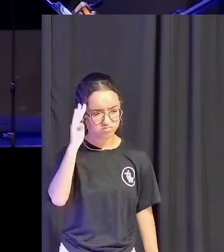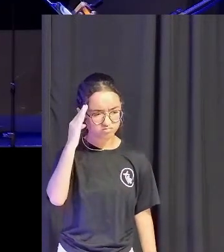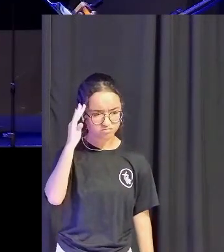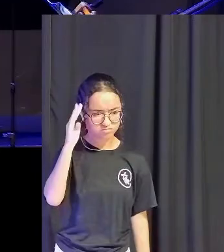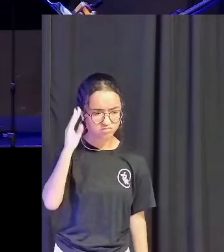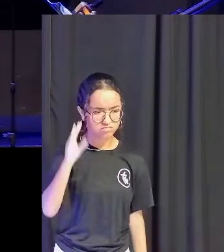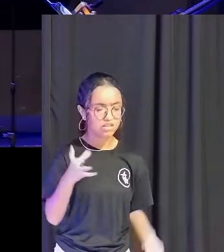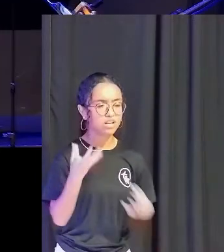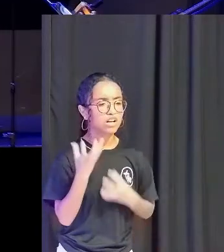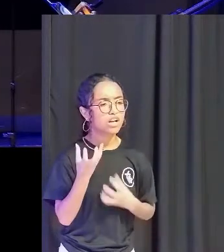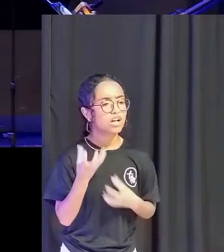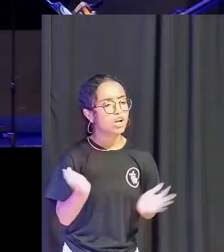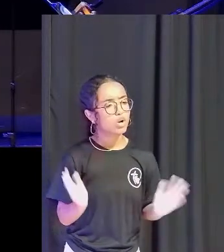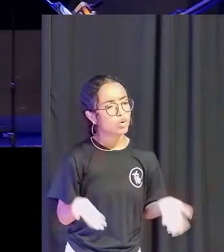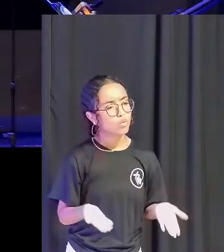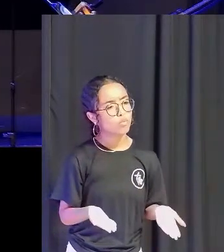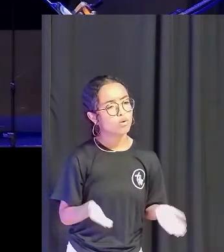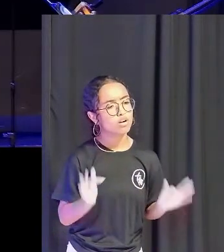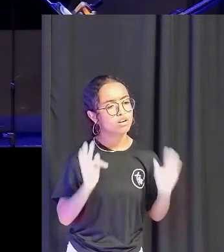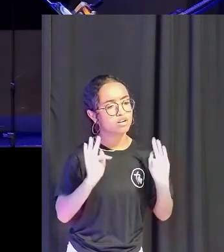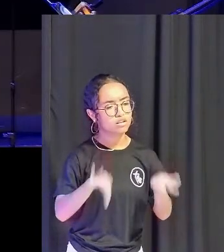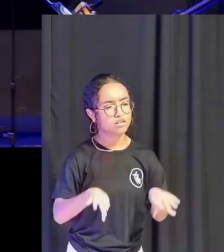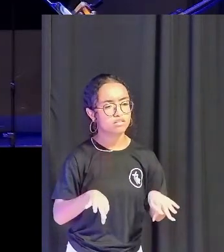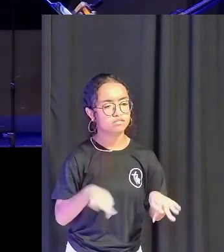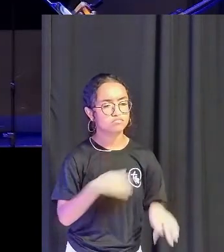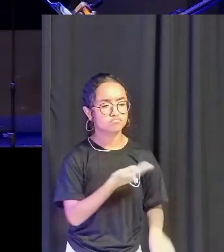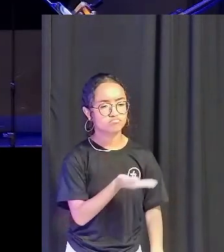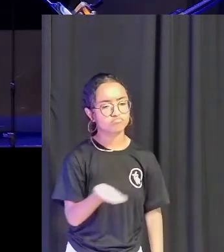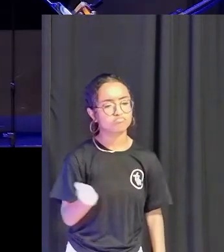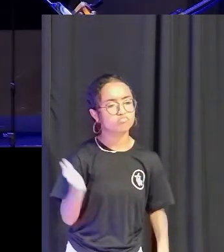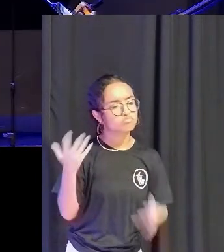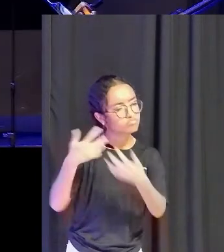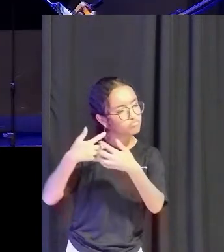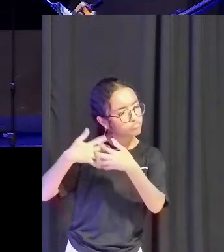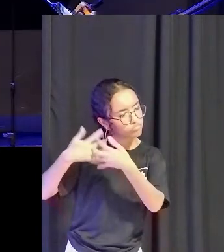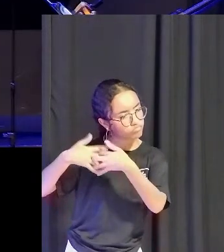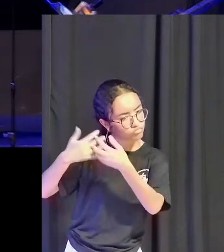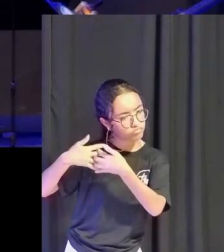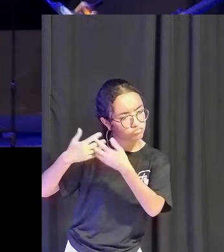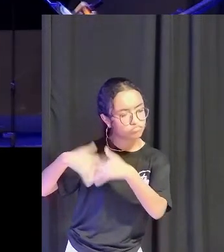uns minutos agora, no final, para vocês refletirem em oração.